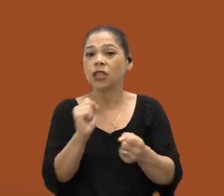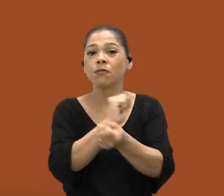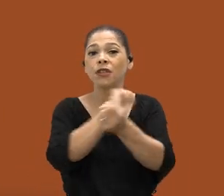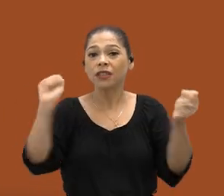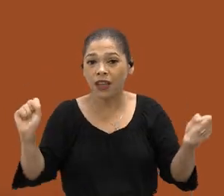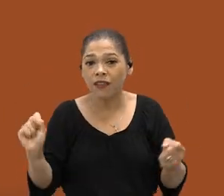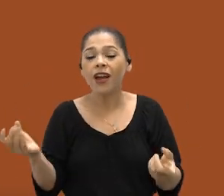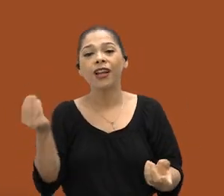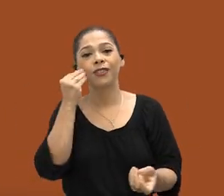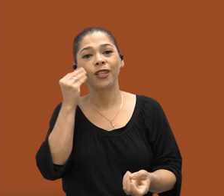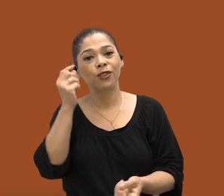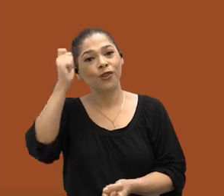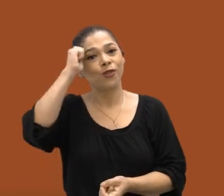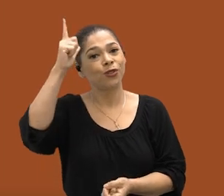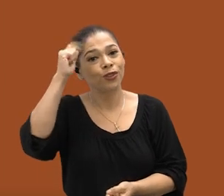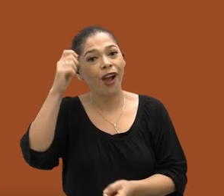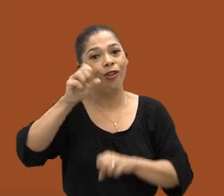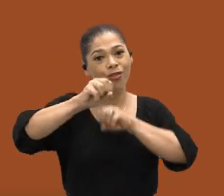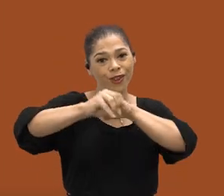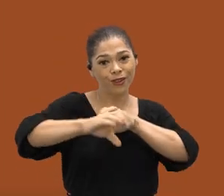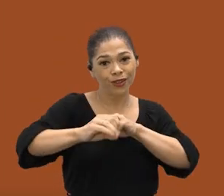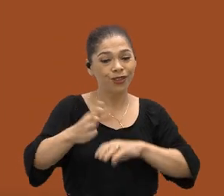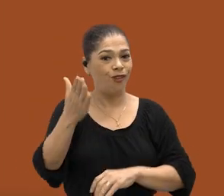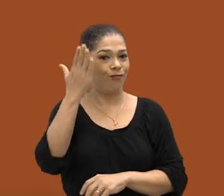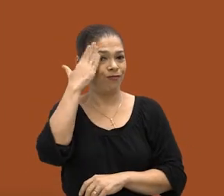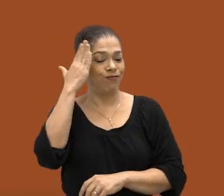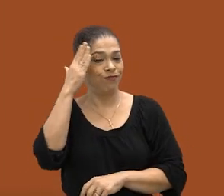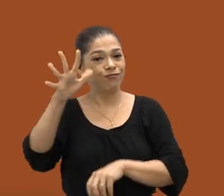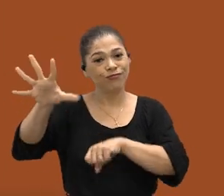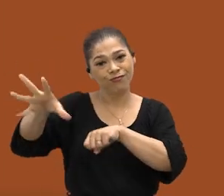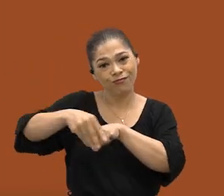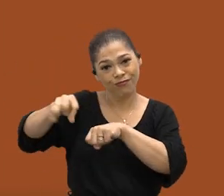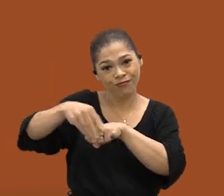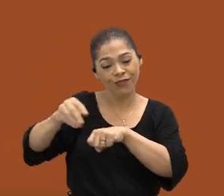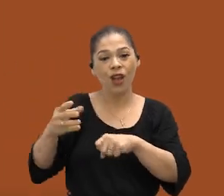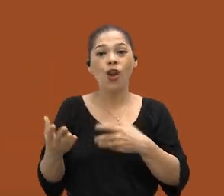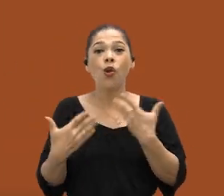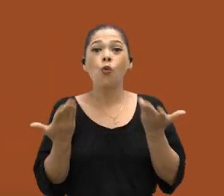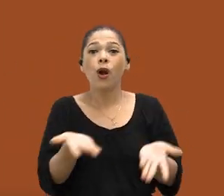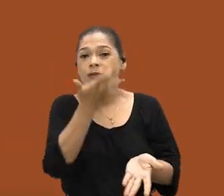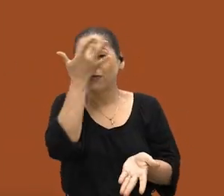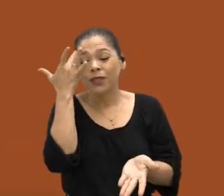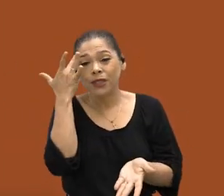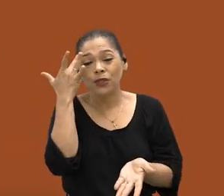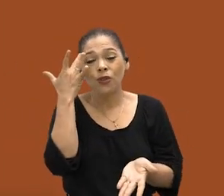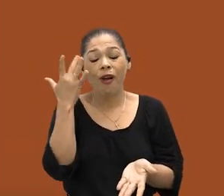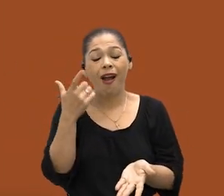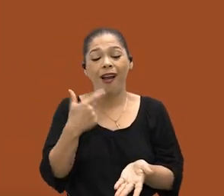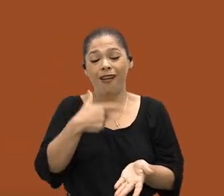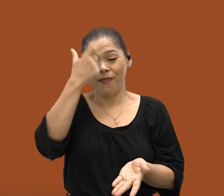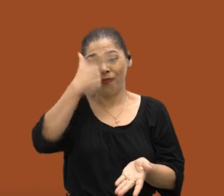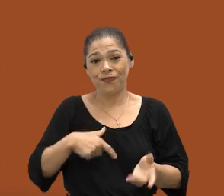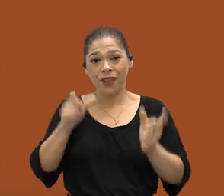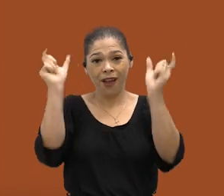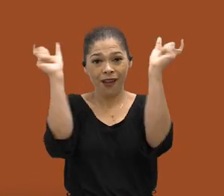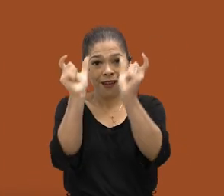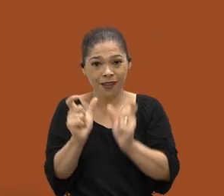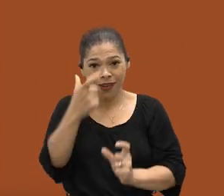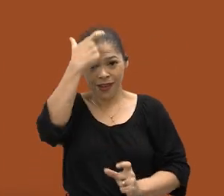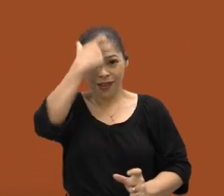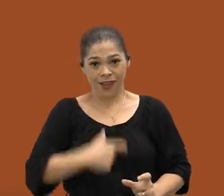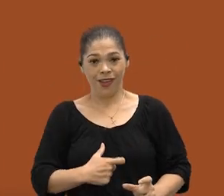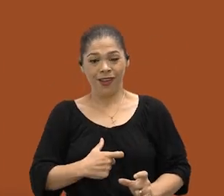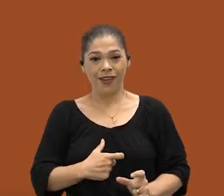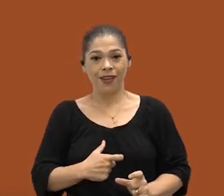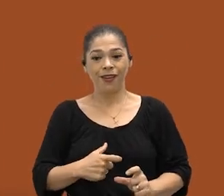agora tentou ser também do ponto de vista cultural da Educação do saber então quando uma pessoa de fenótipo né